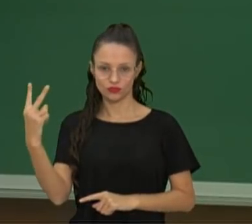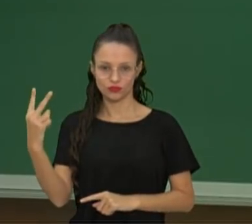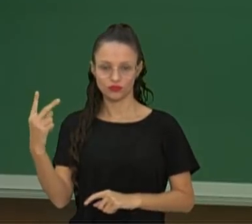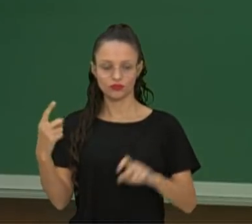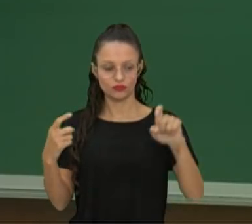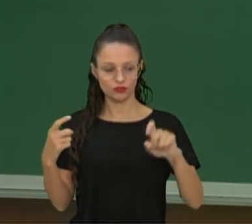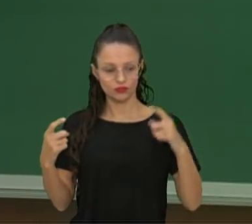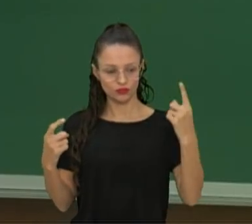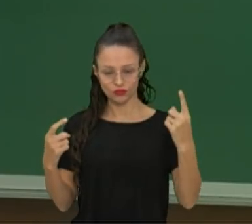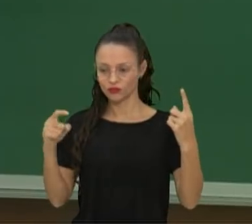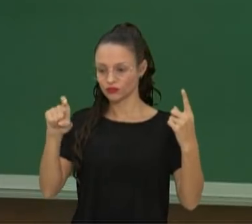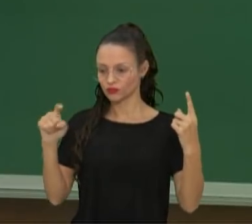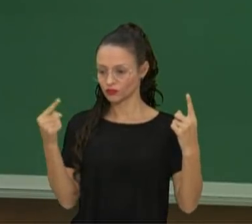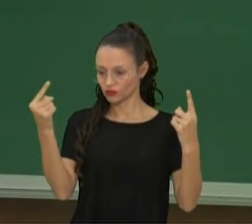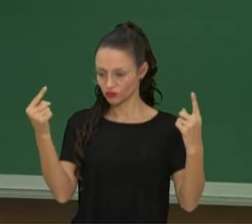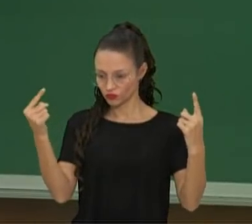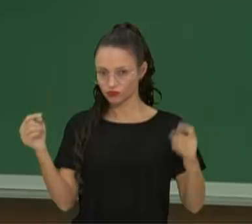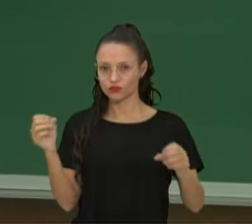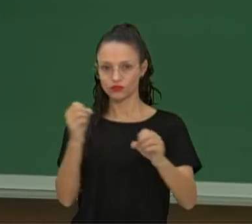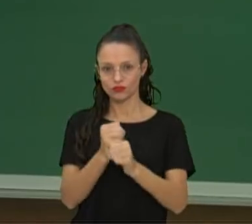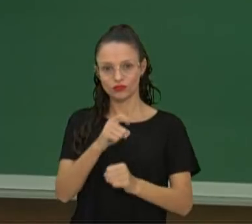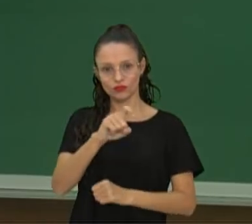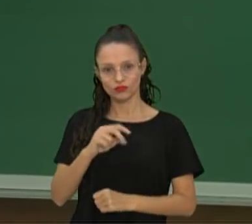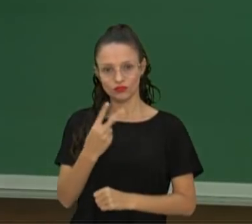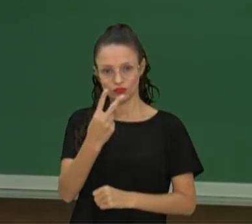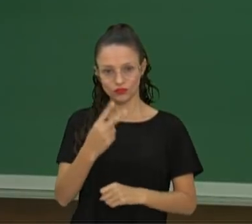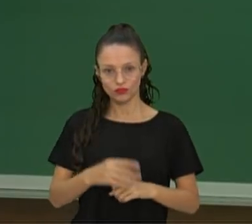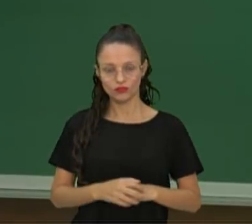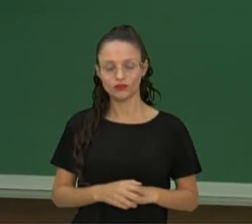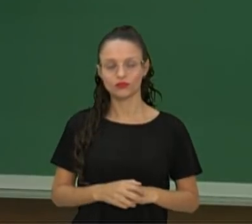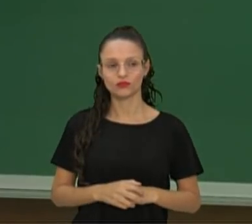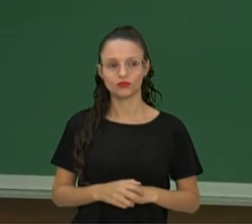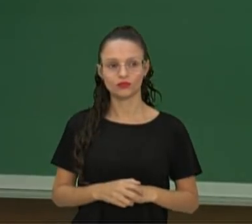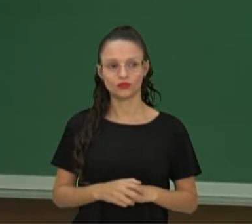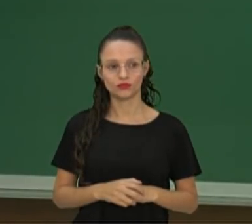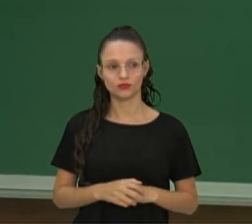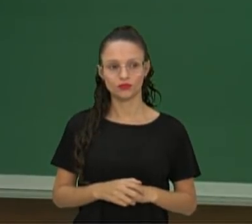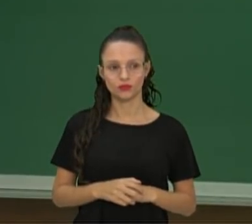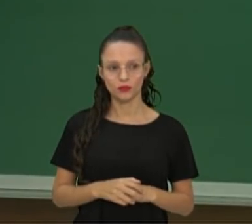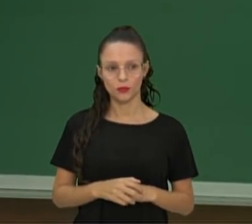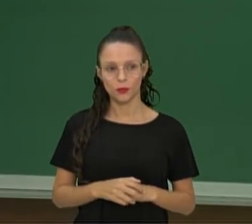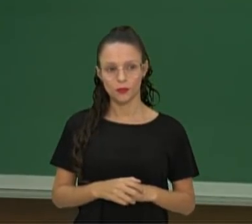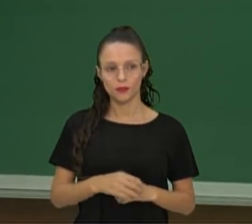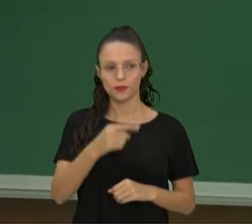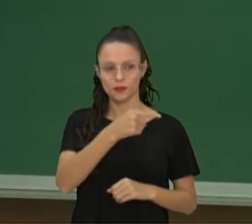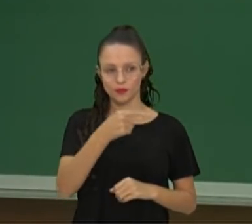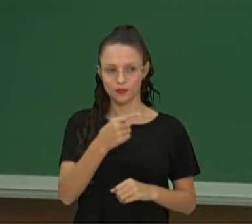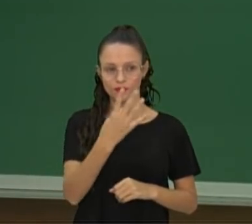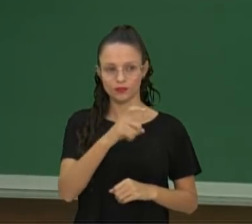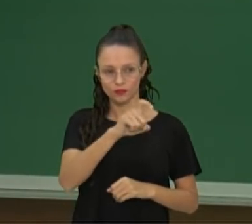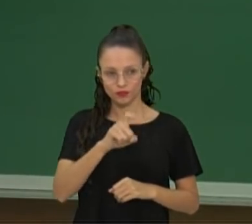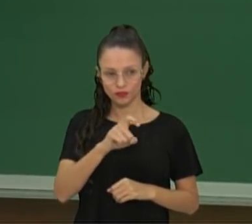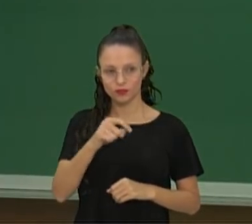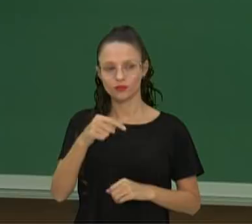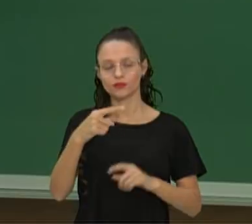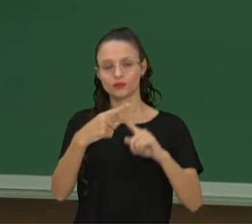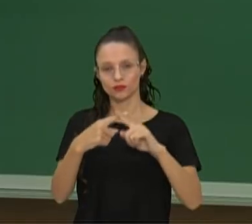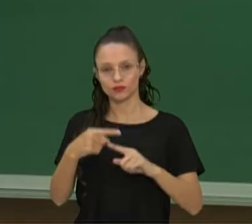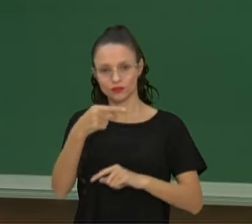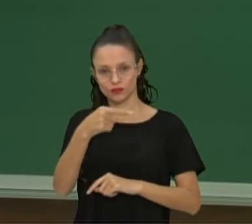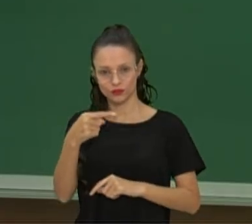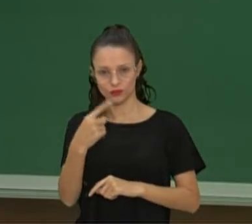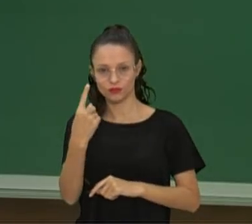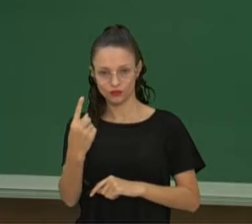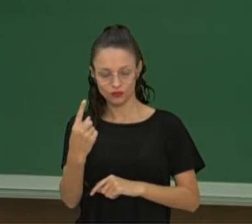x1, x2. Terceiro monômio agora. Menos 4x vezes mais 1. Menos com mais é menos e repete o